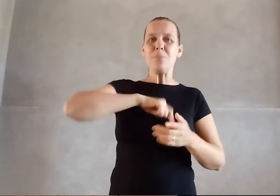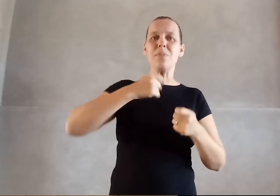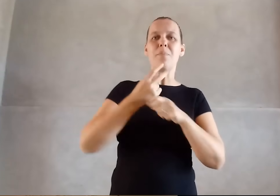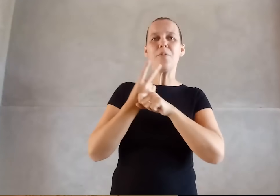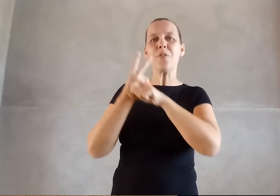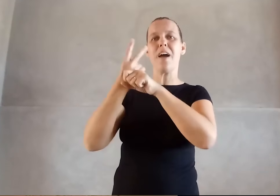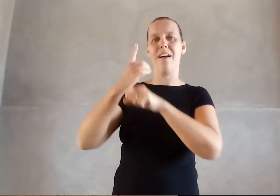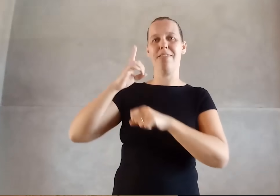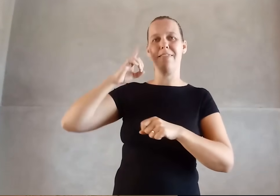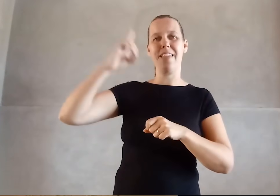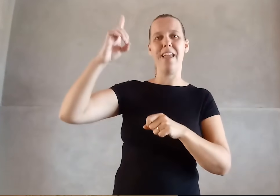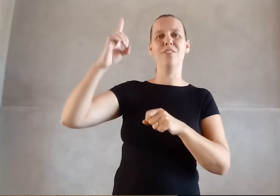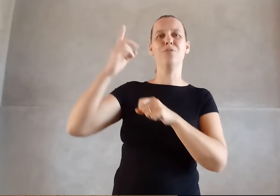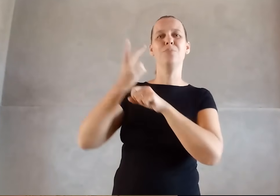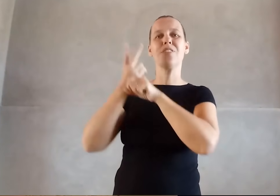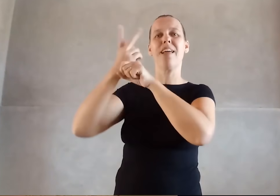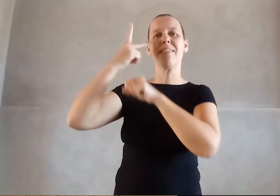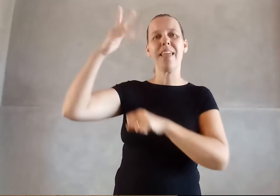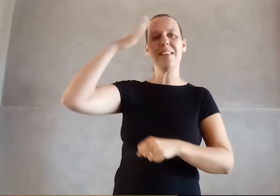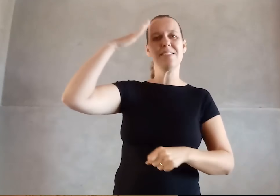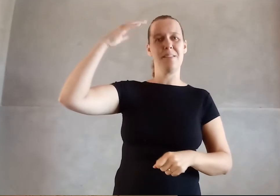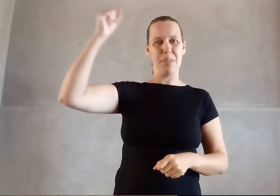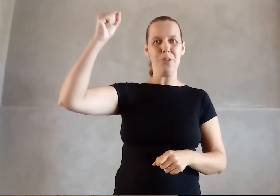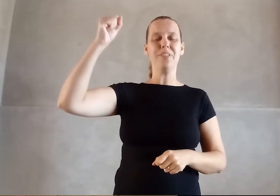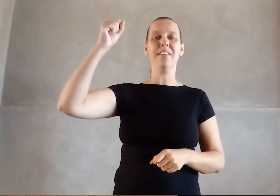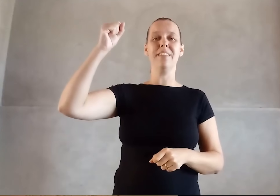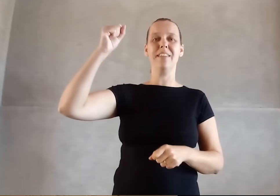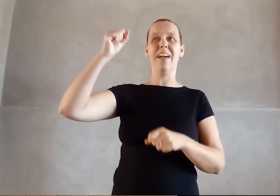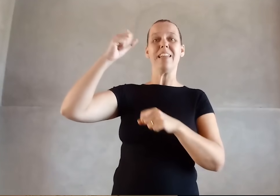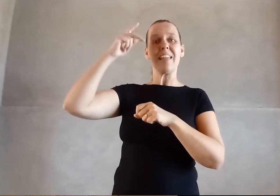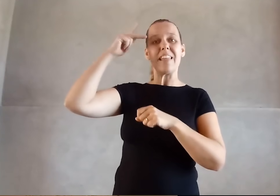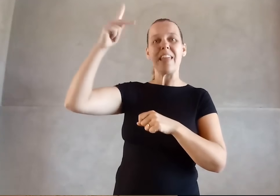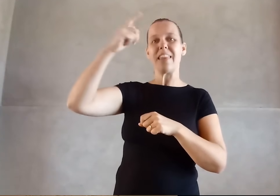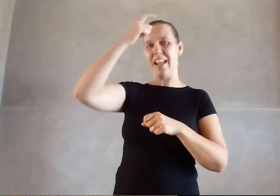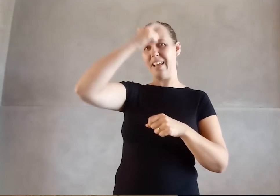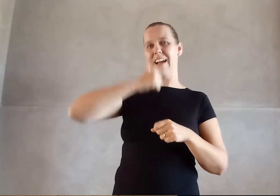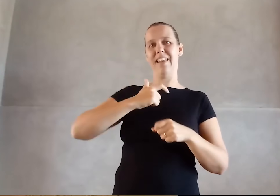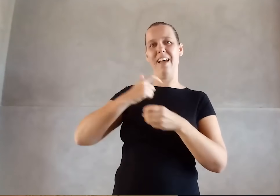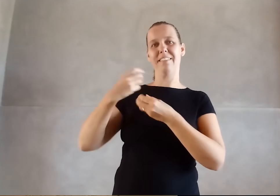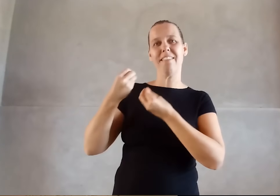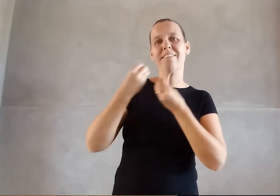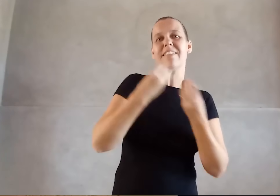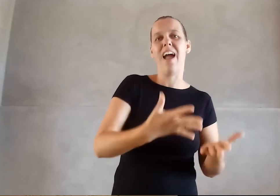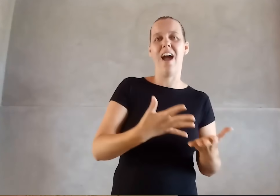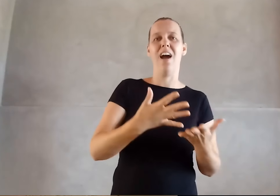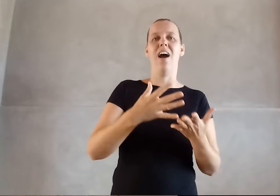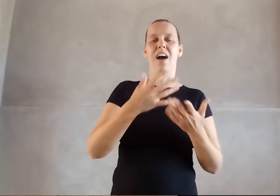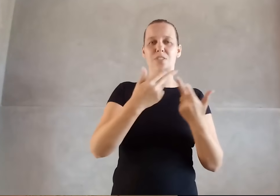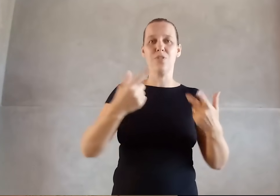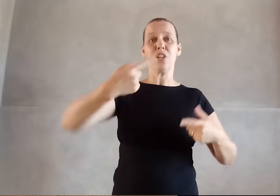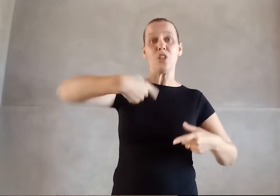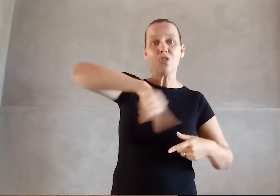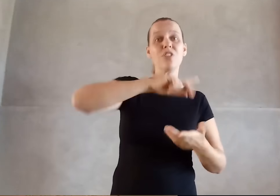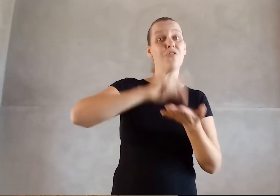queria dizer para você que no meio da provação nós precisamos lidar com Deus, com a sabedoria que vem dele, porque